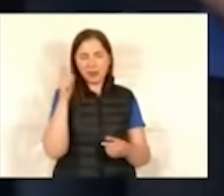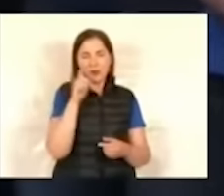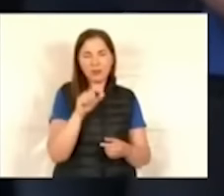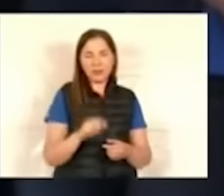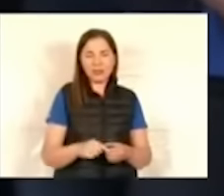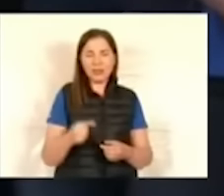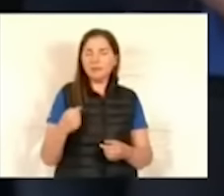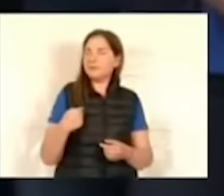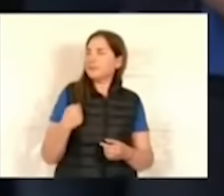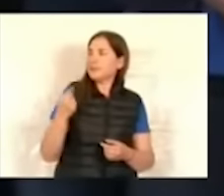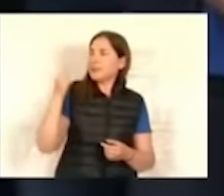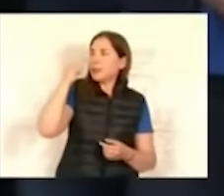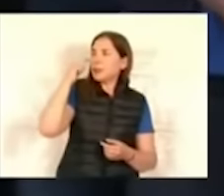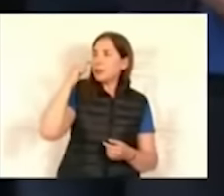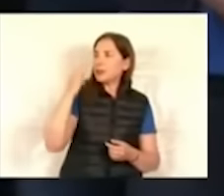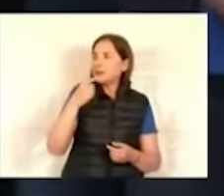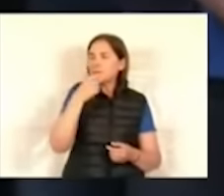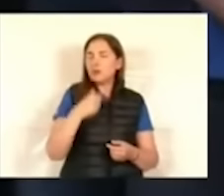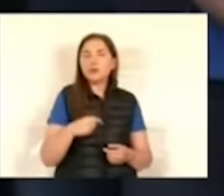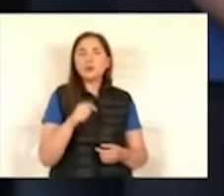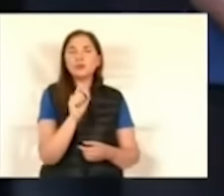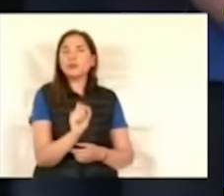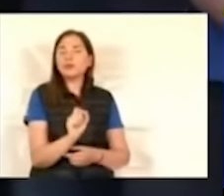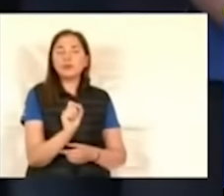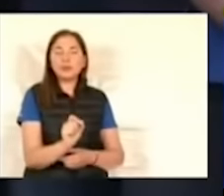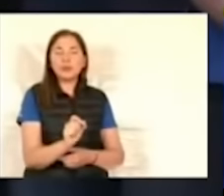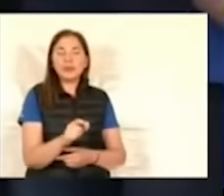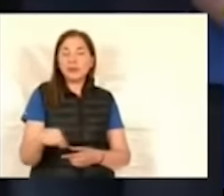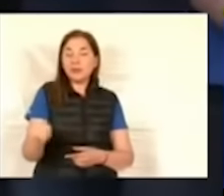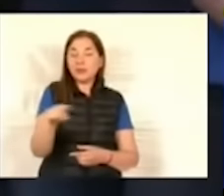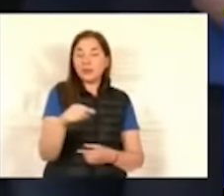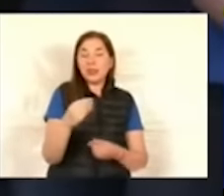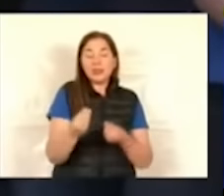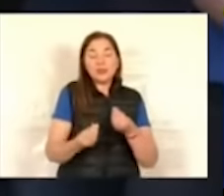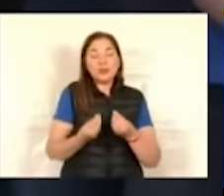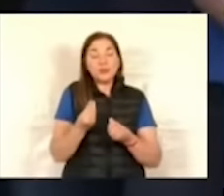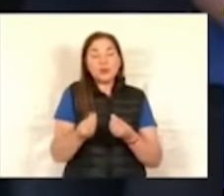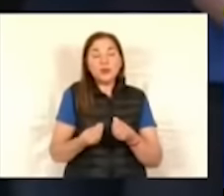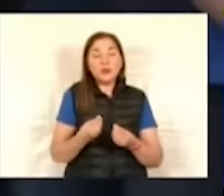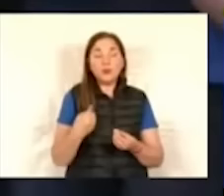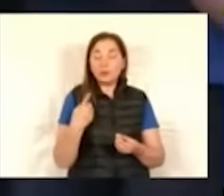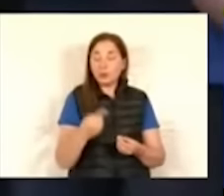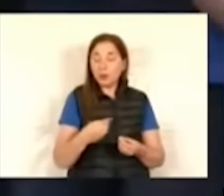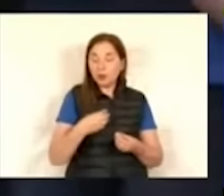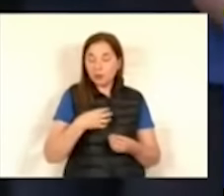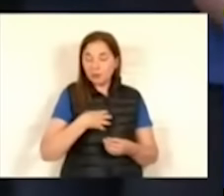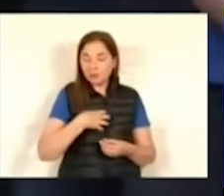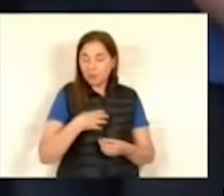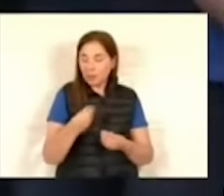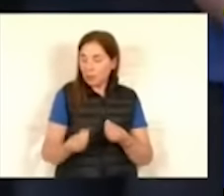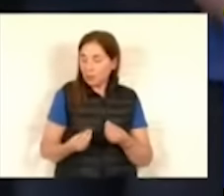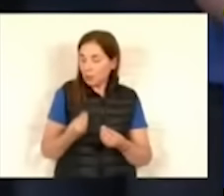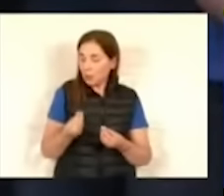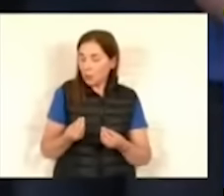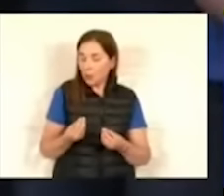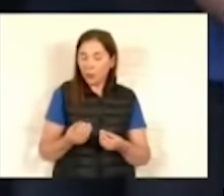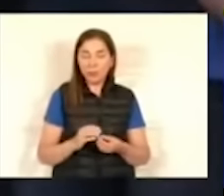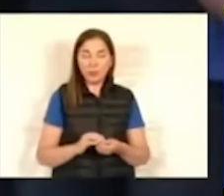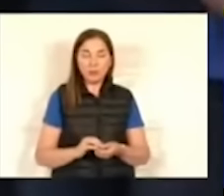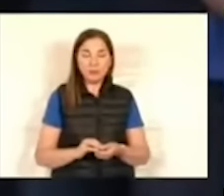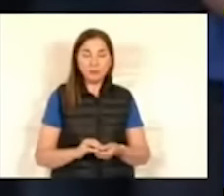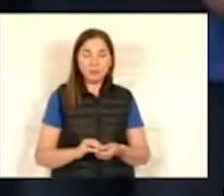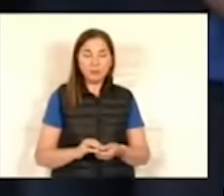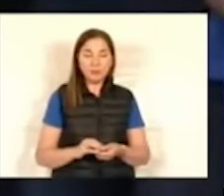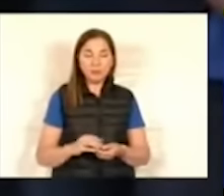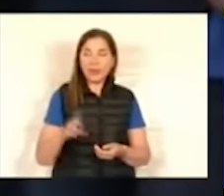E aí a gente pensa o que que nós somos quem são vocês quem somos nós quem sou eu nós